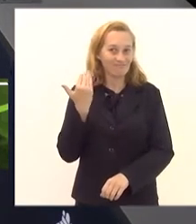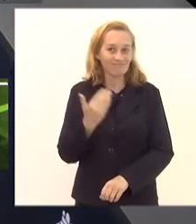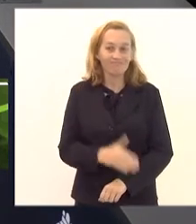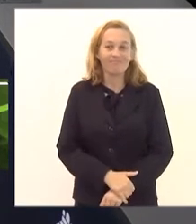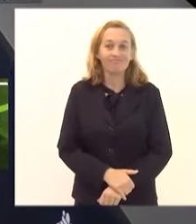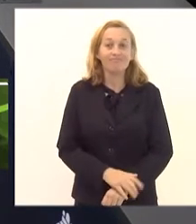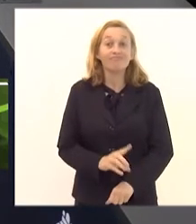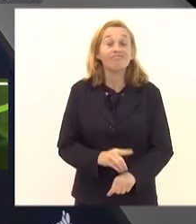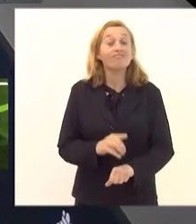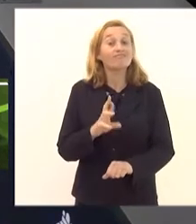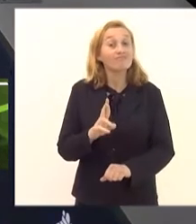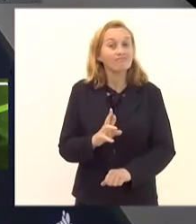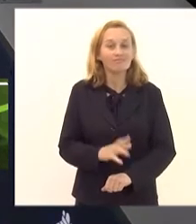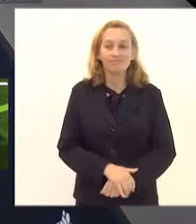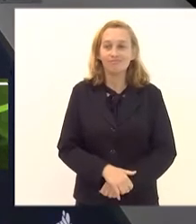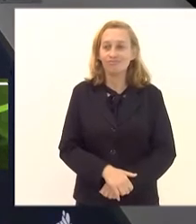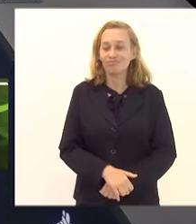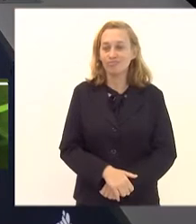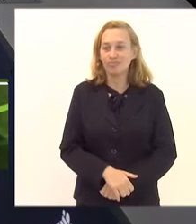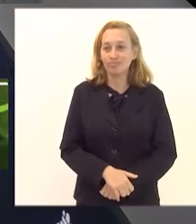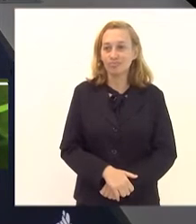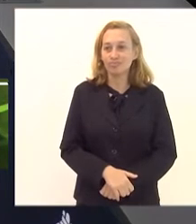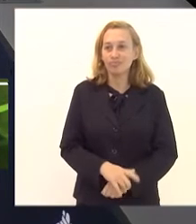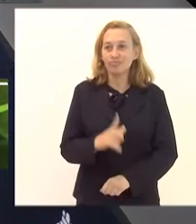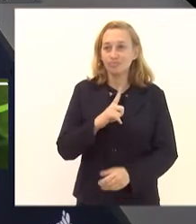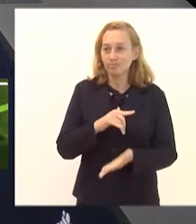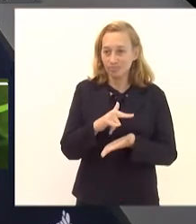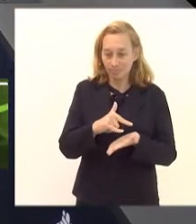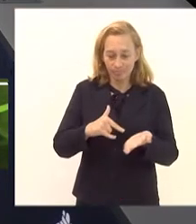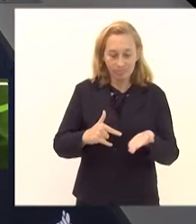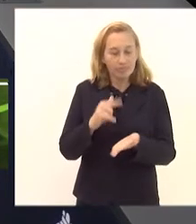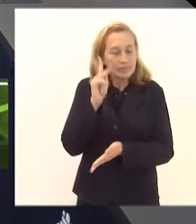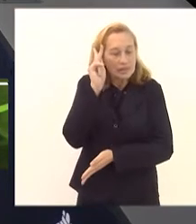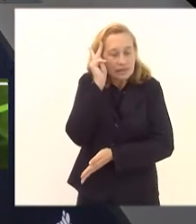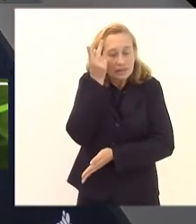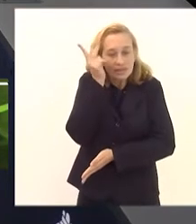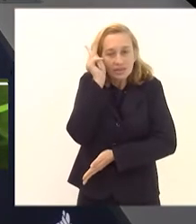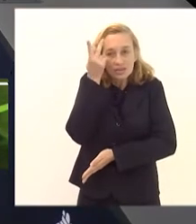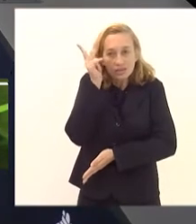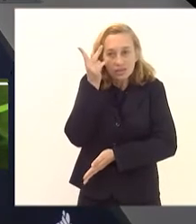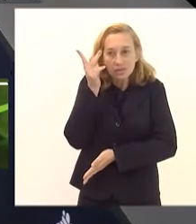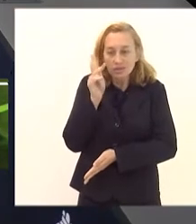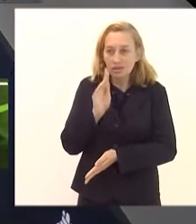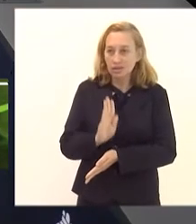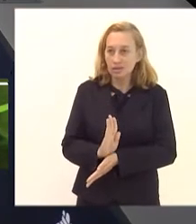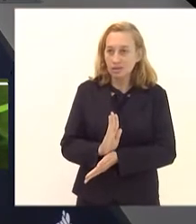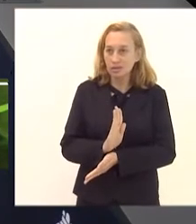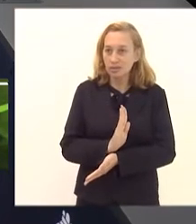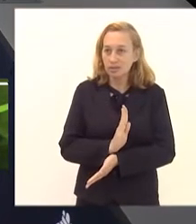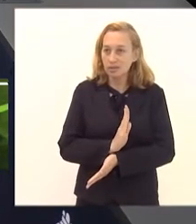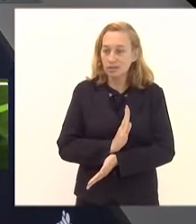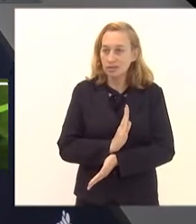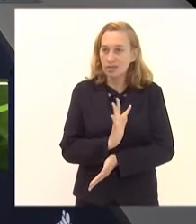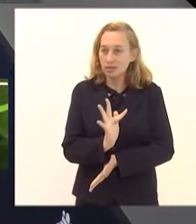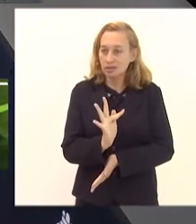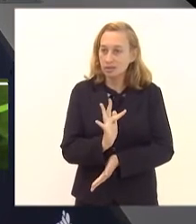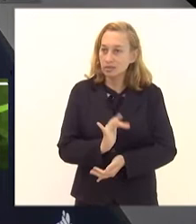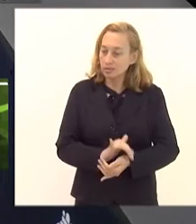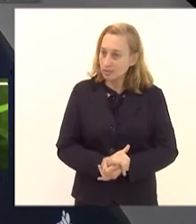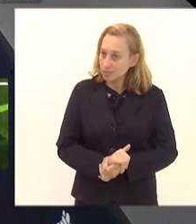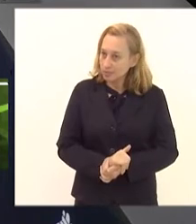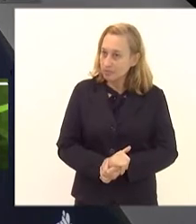Mas, doutora, eu tenho um documento histórico sobre a Baixada a nossa querida